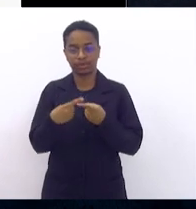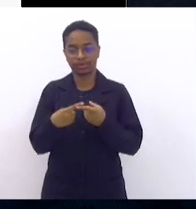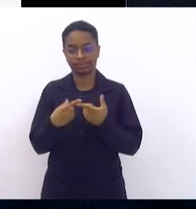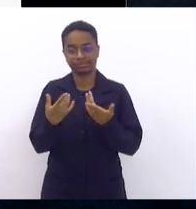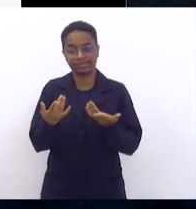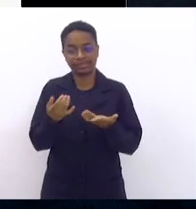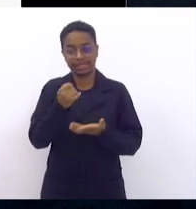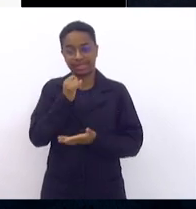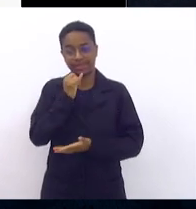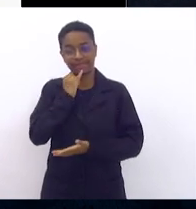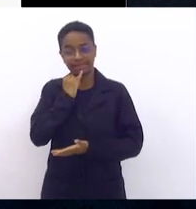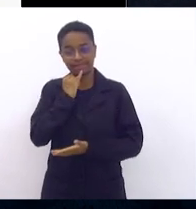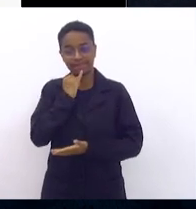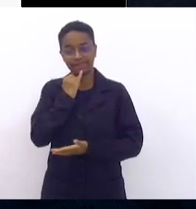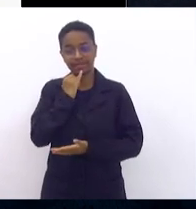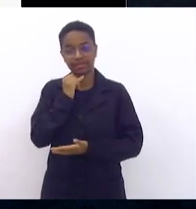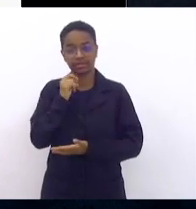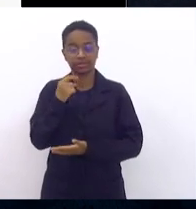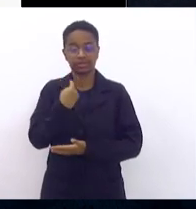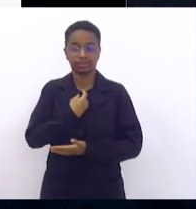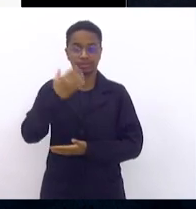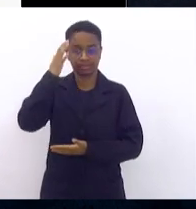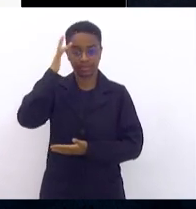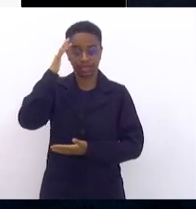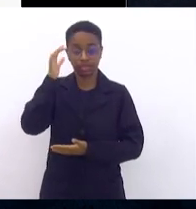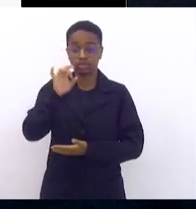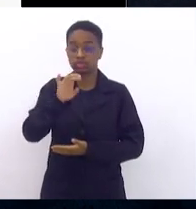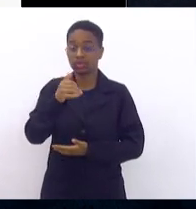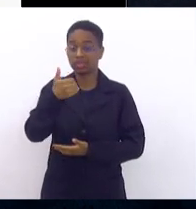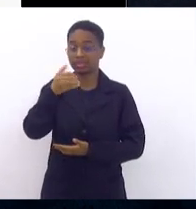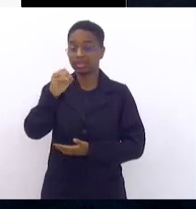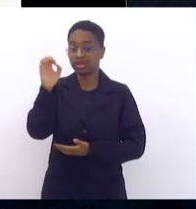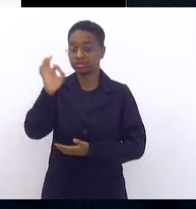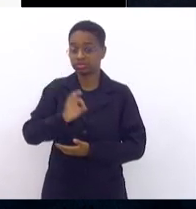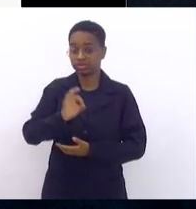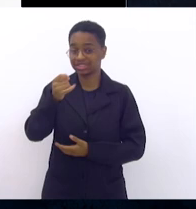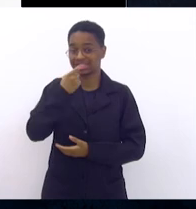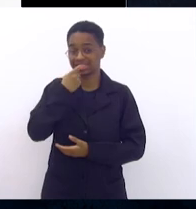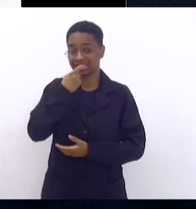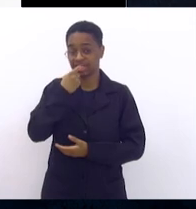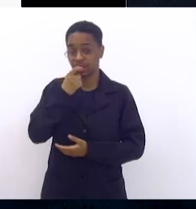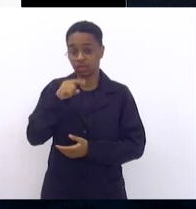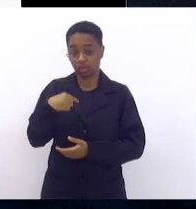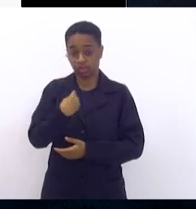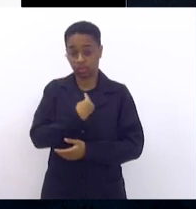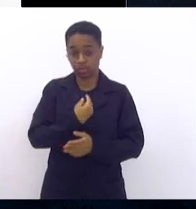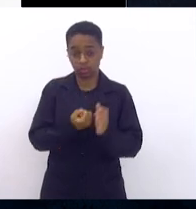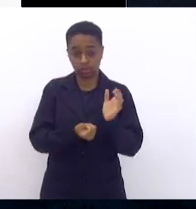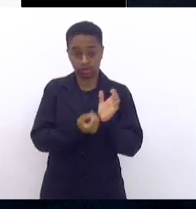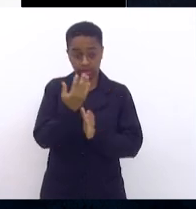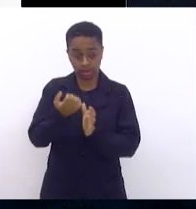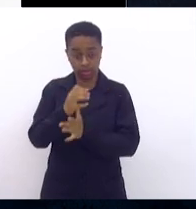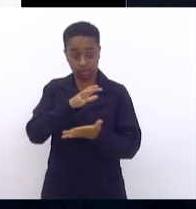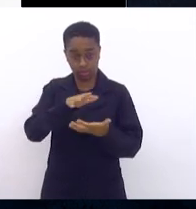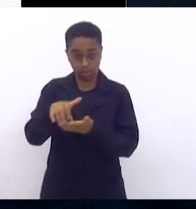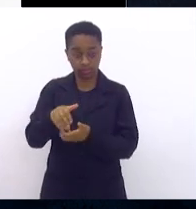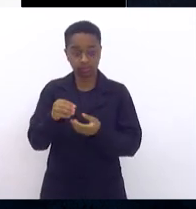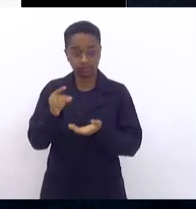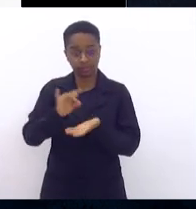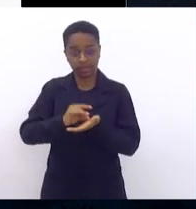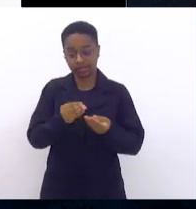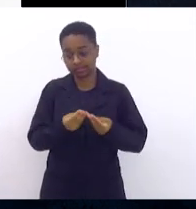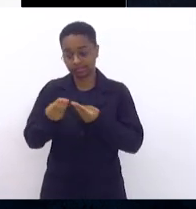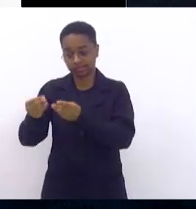né estima-se que somente 10% de todo o plástico produzido no mundo é encaminhado para reciclagem